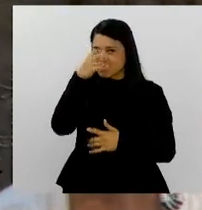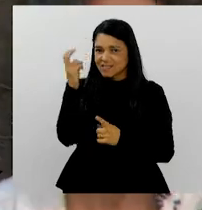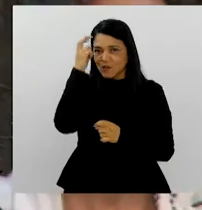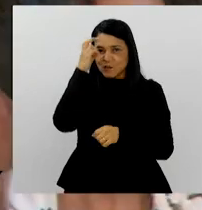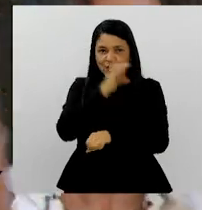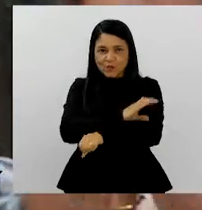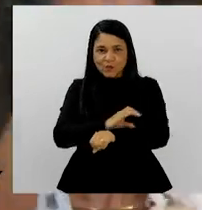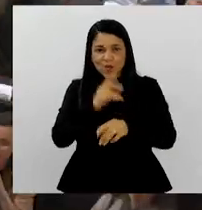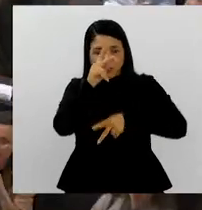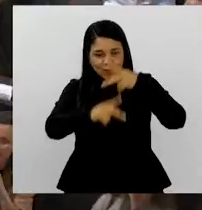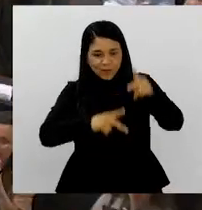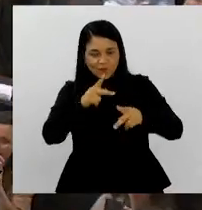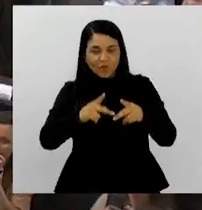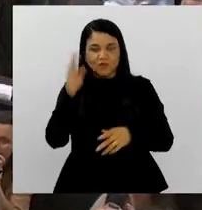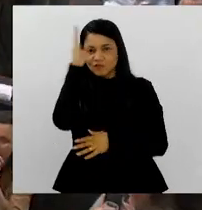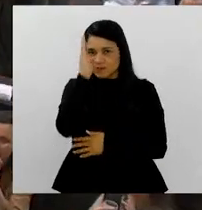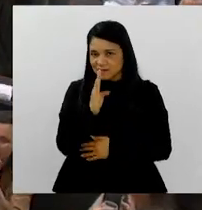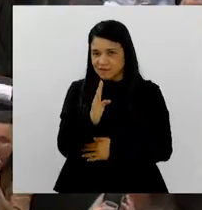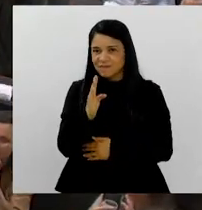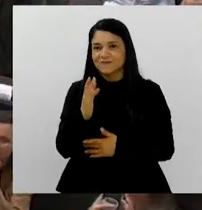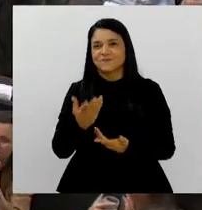povo brasileiro!